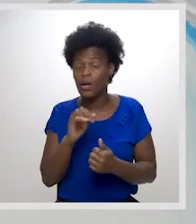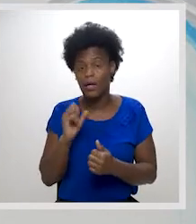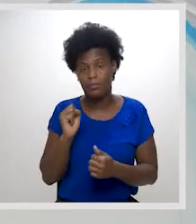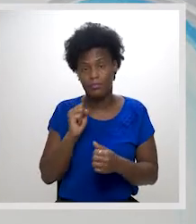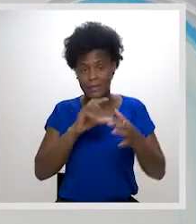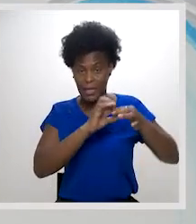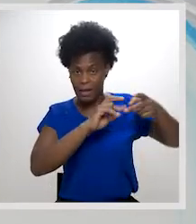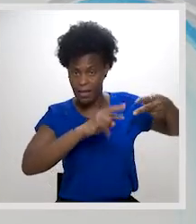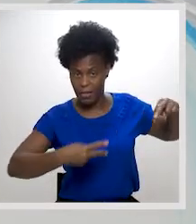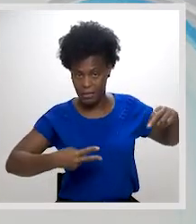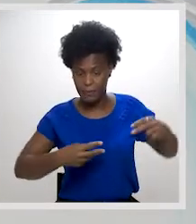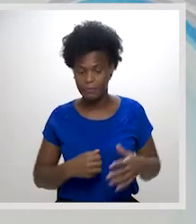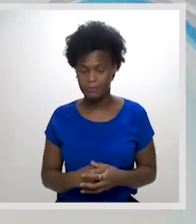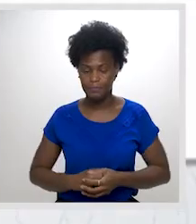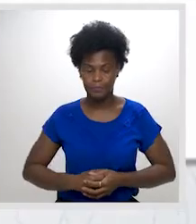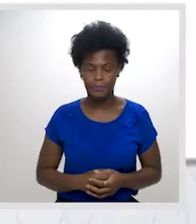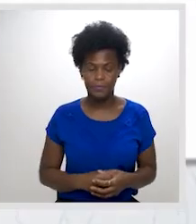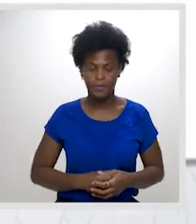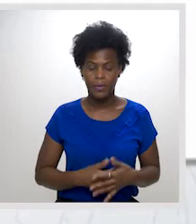a genética.